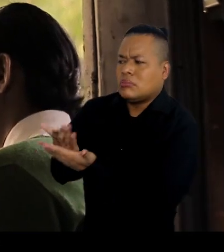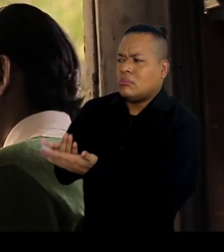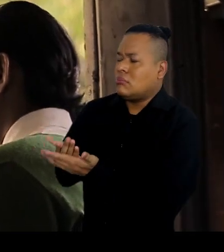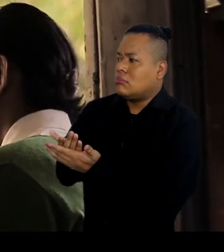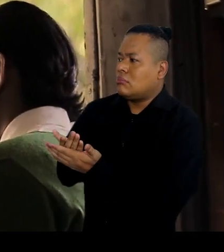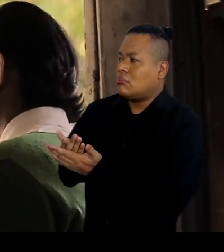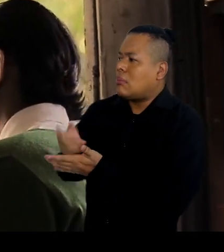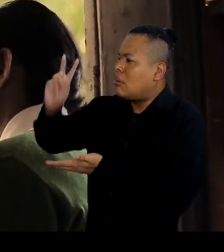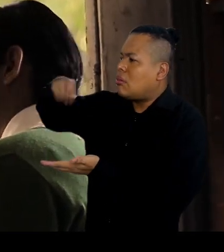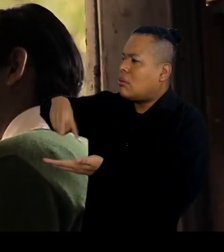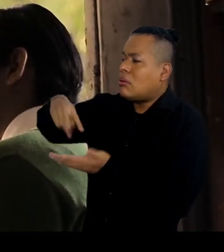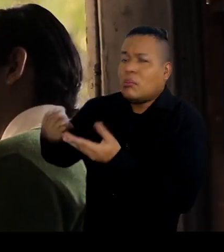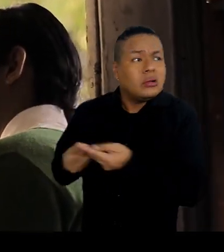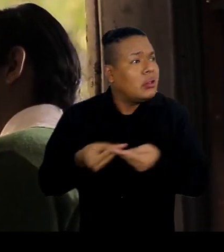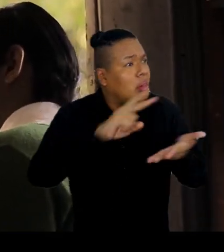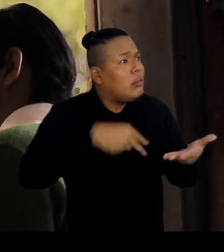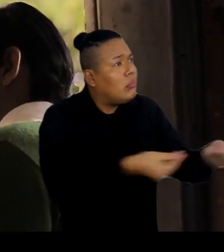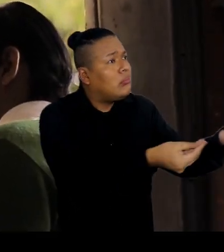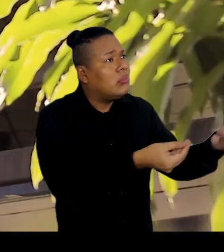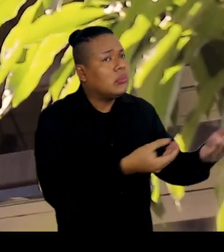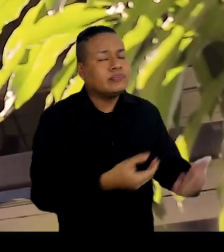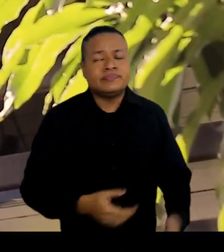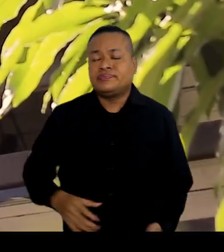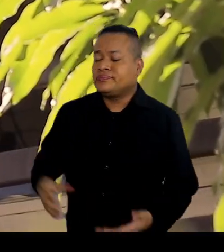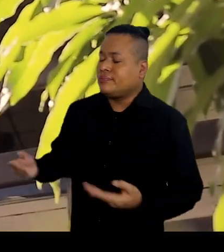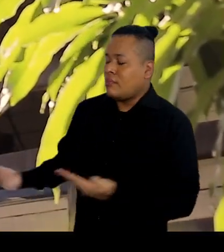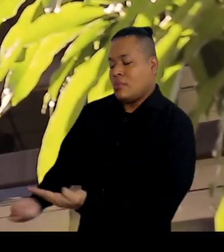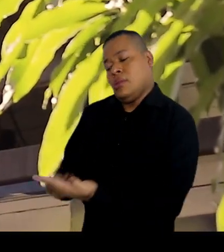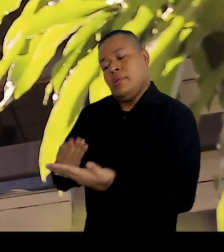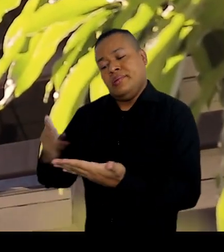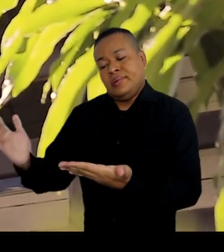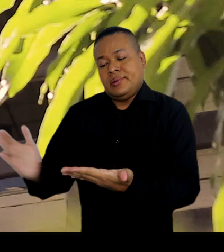Jorginho? Pelo menos ler.